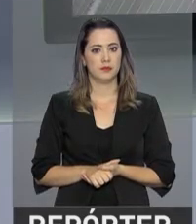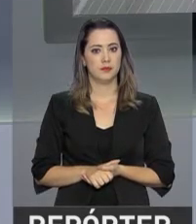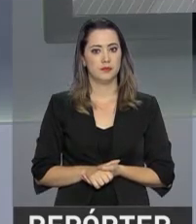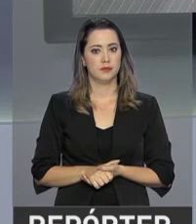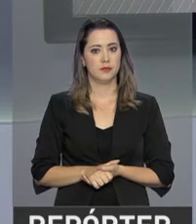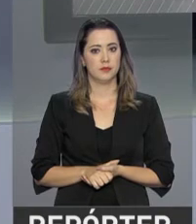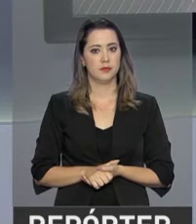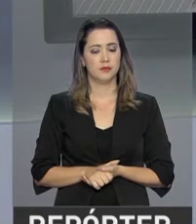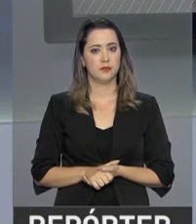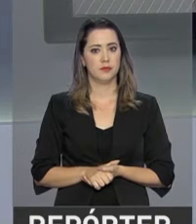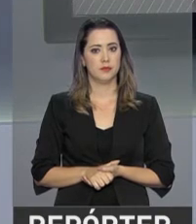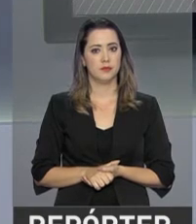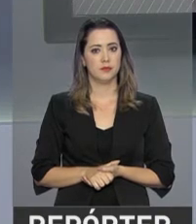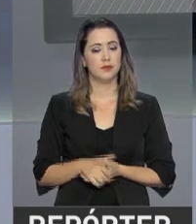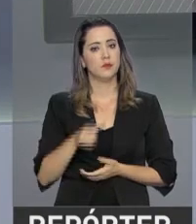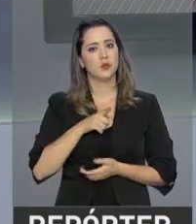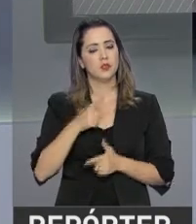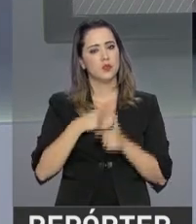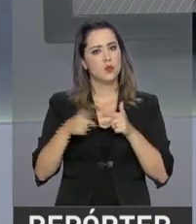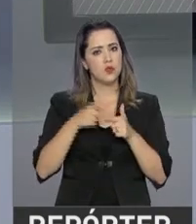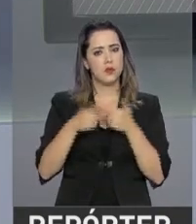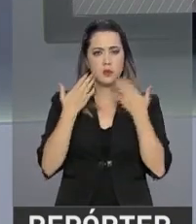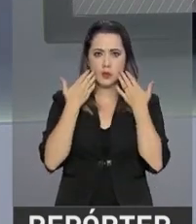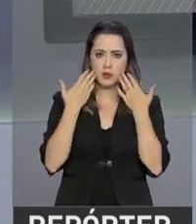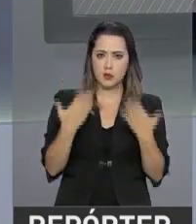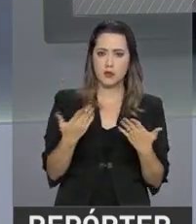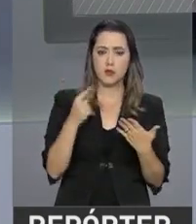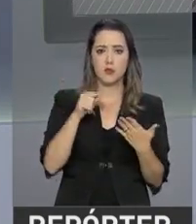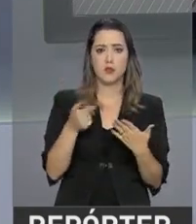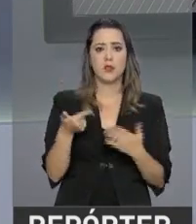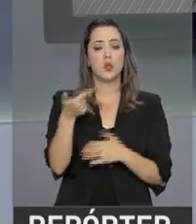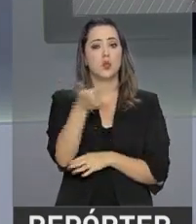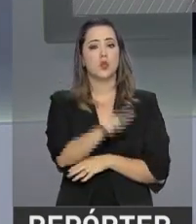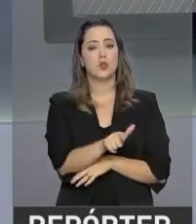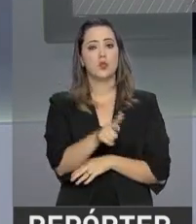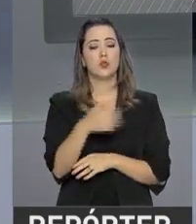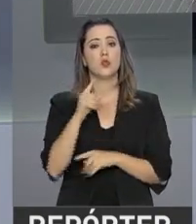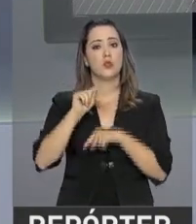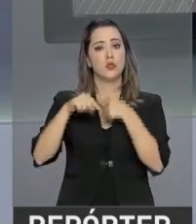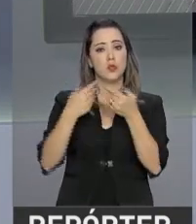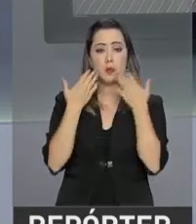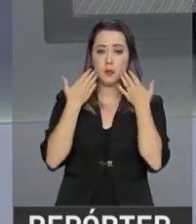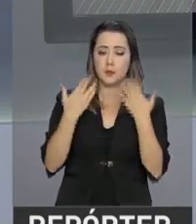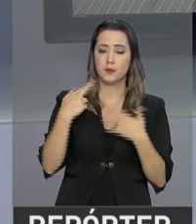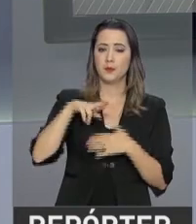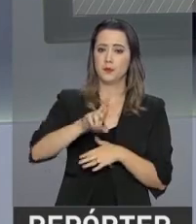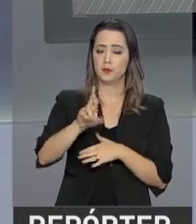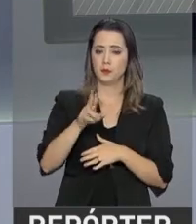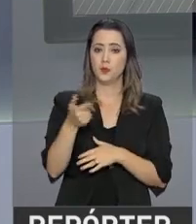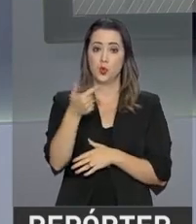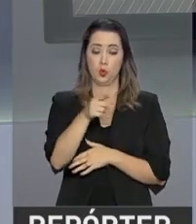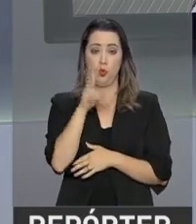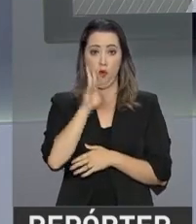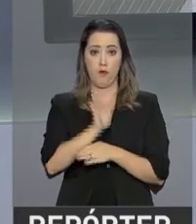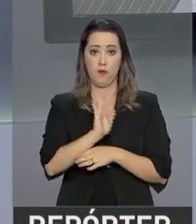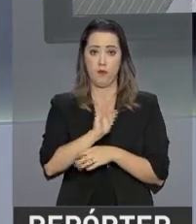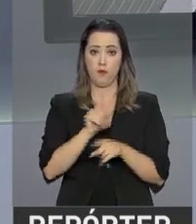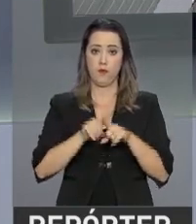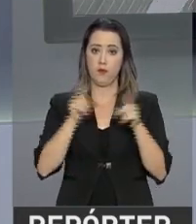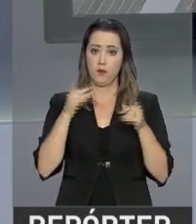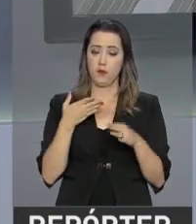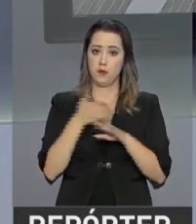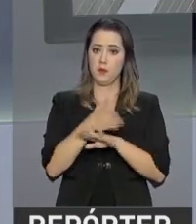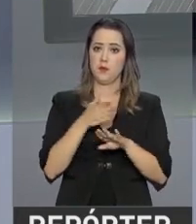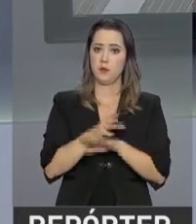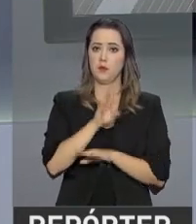bom nós tivemos um problema na transmissão dessa matéria então nós vamos representá la na próxima edição do repórter nbr mas para